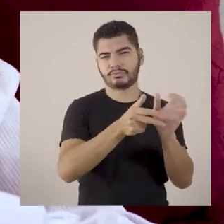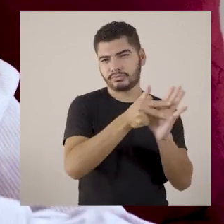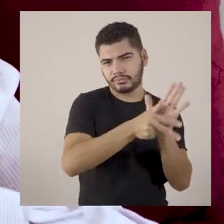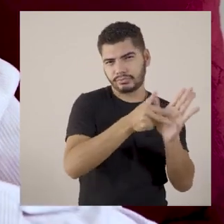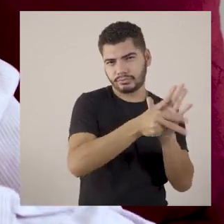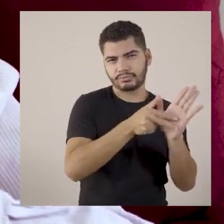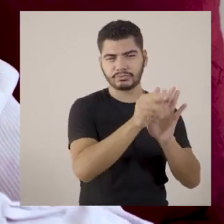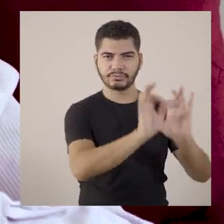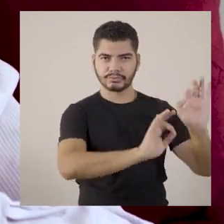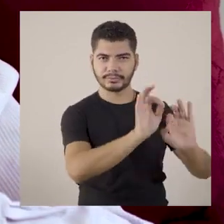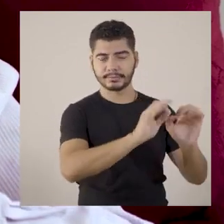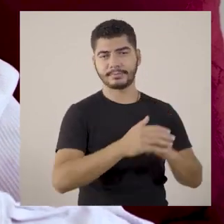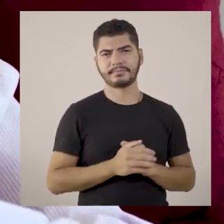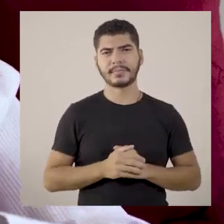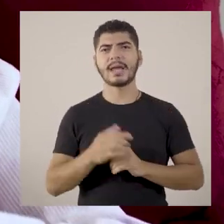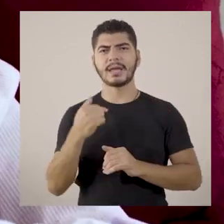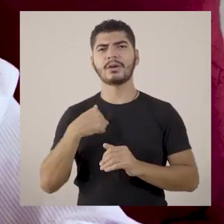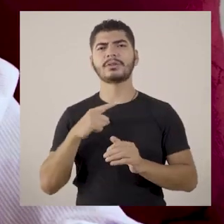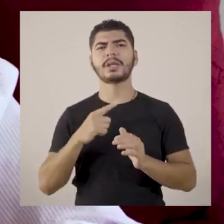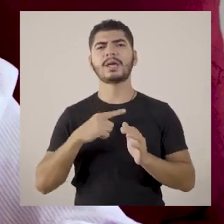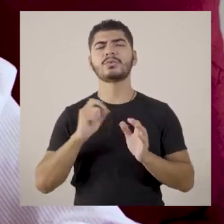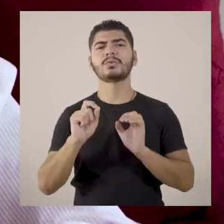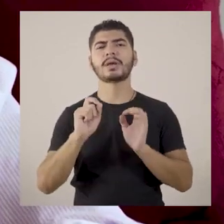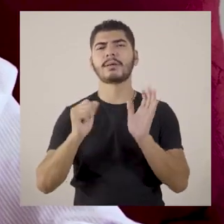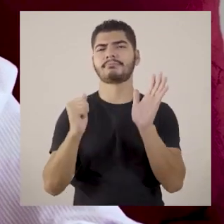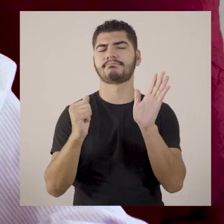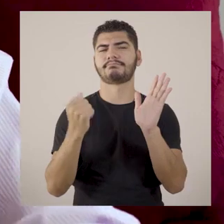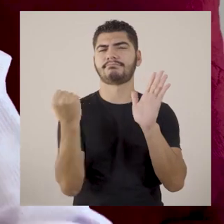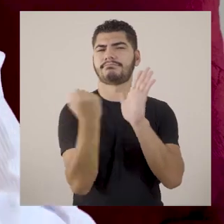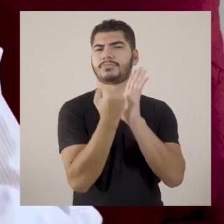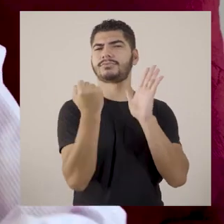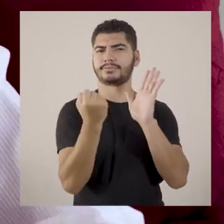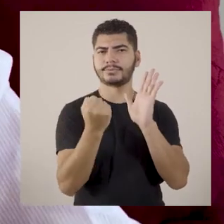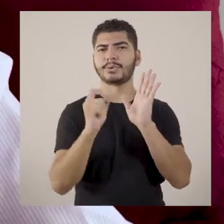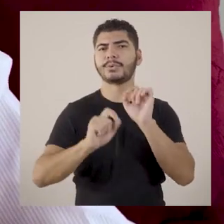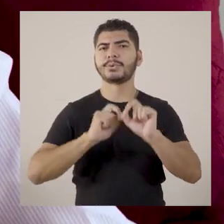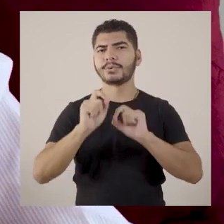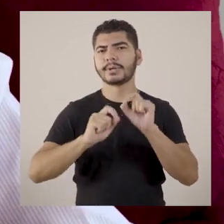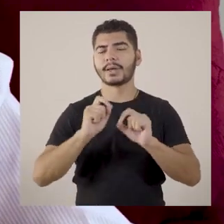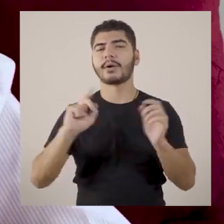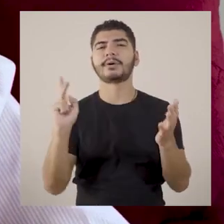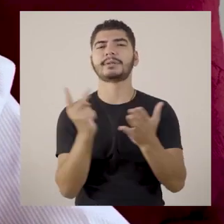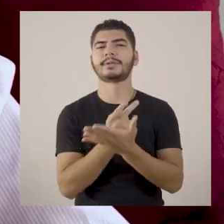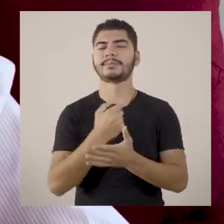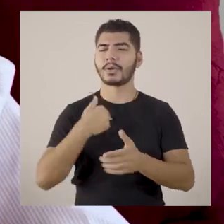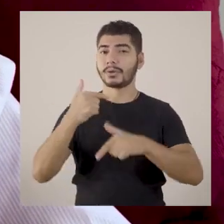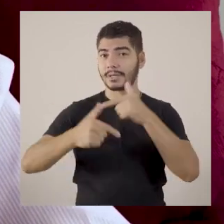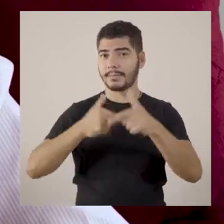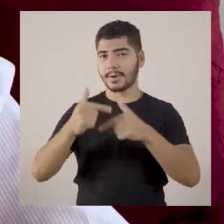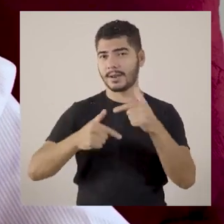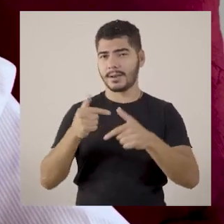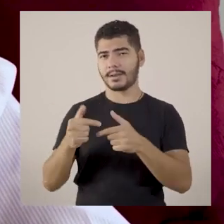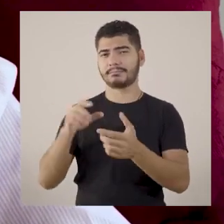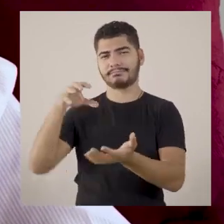que eu não tenho vergonha de falar. Estava trabalhando naquela estação do barracão